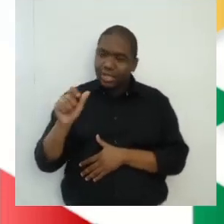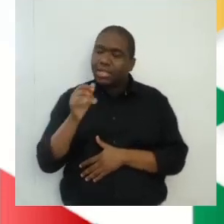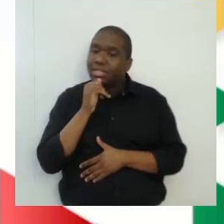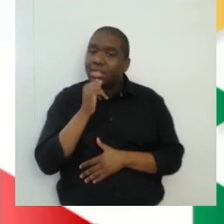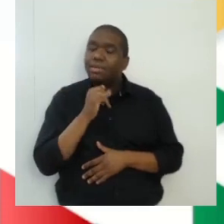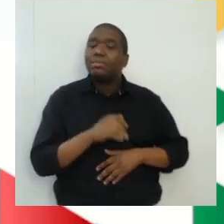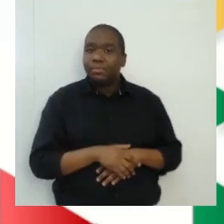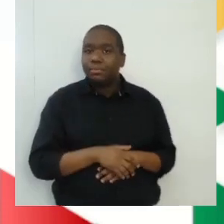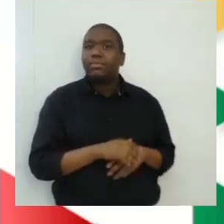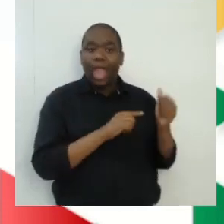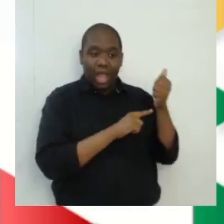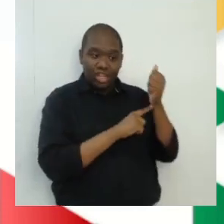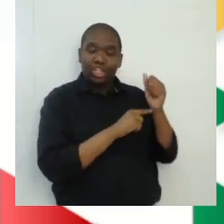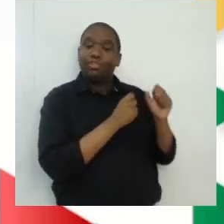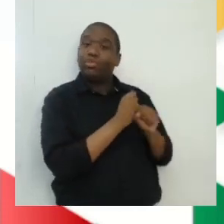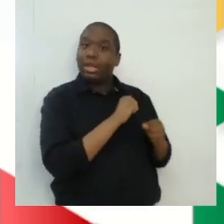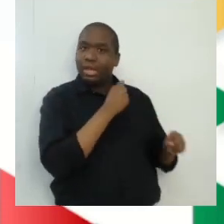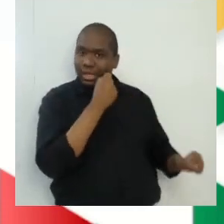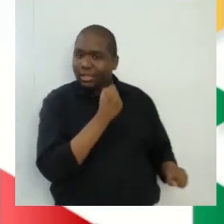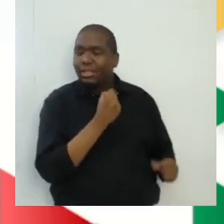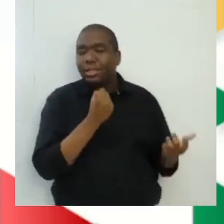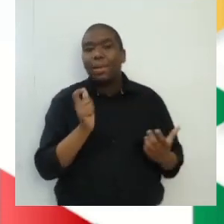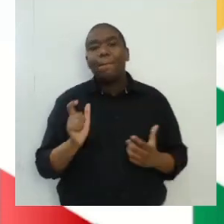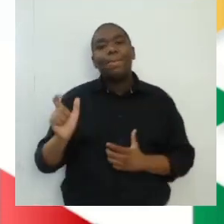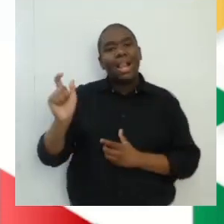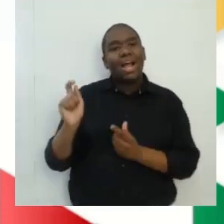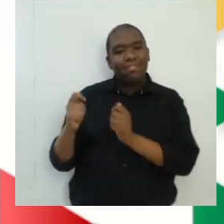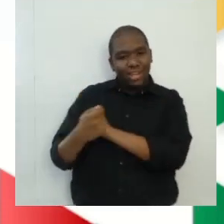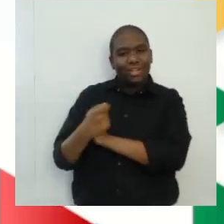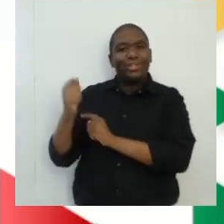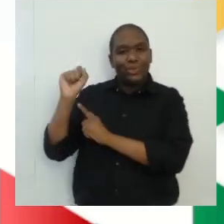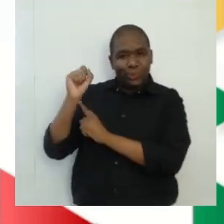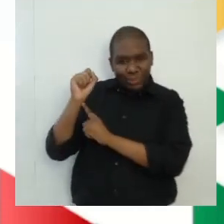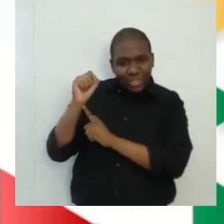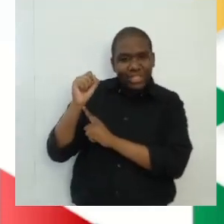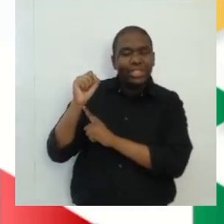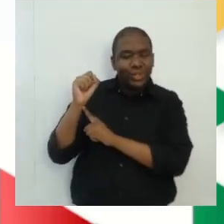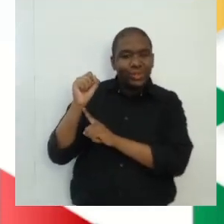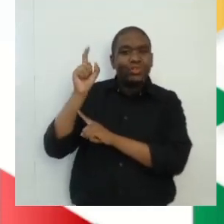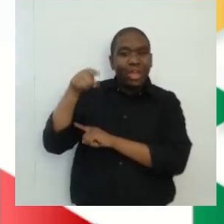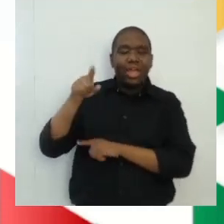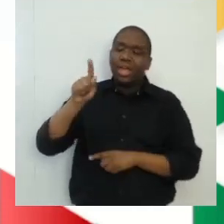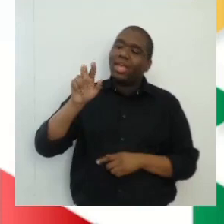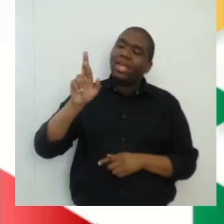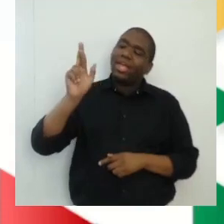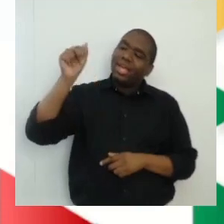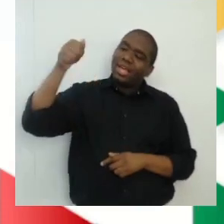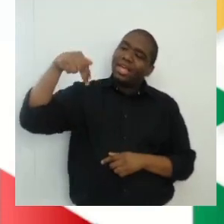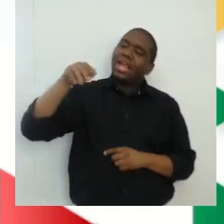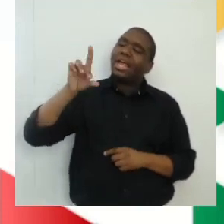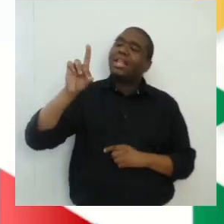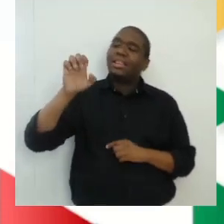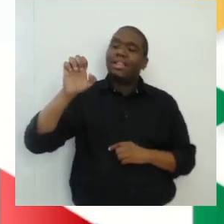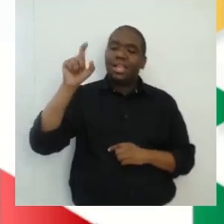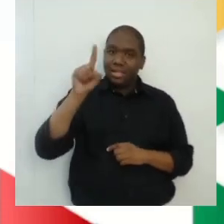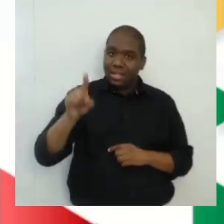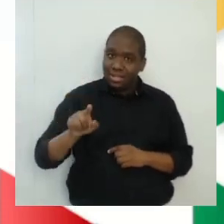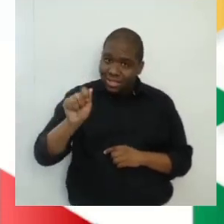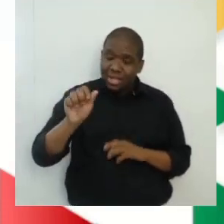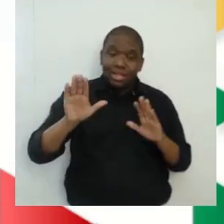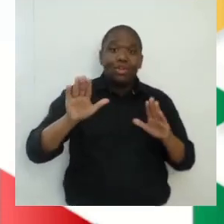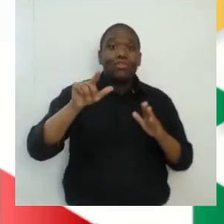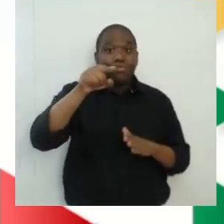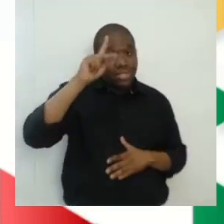é um adjetivo. Quando a gente tem um substantivo derivado dele, grandeza, também escrito com Z. E lembra